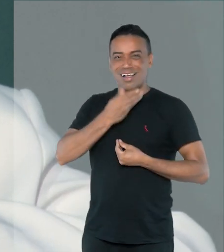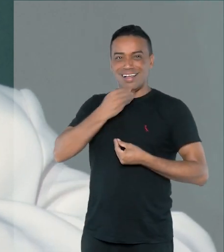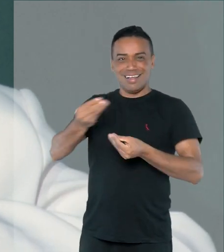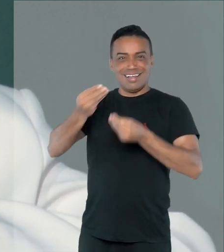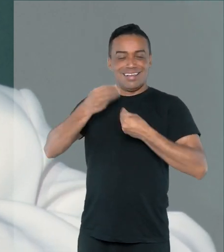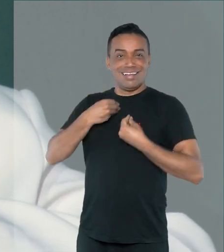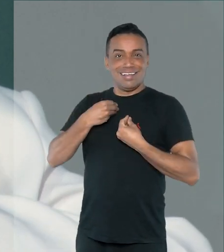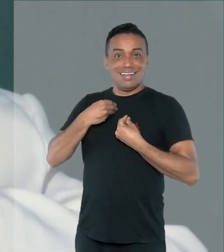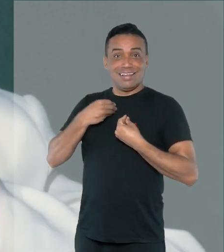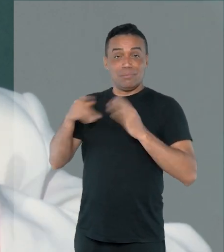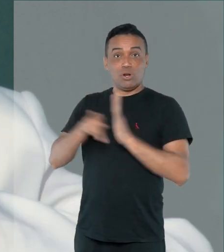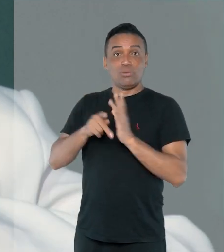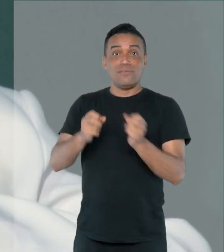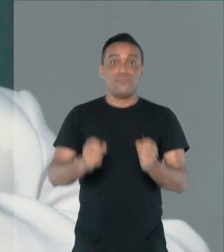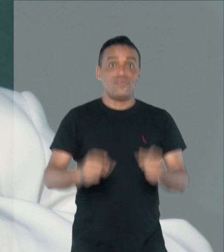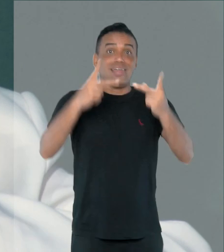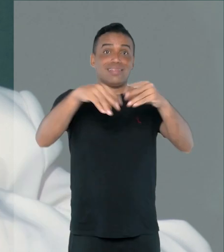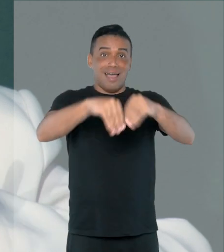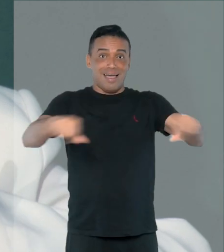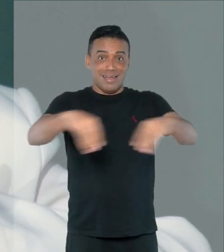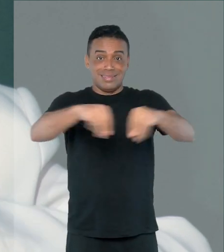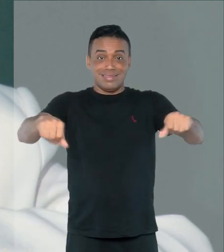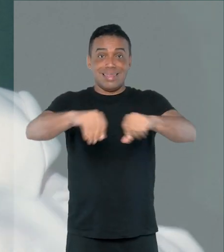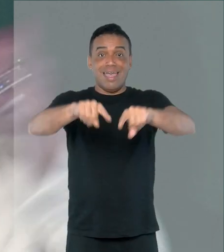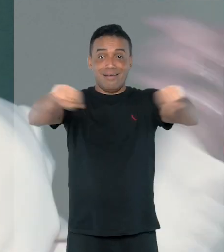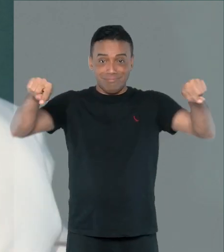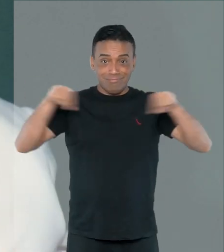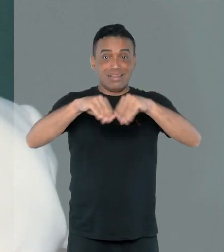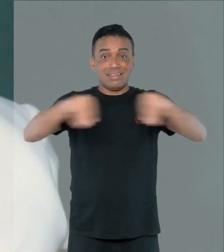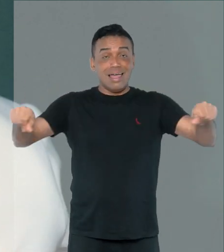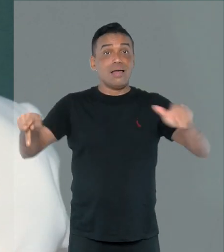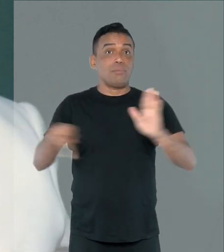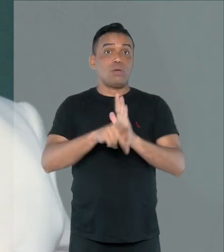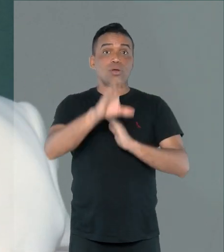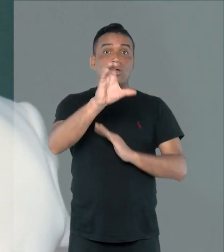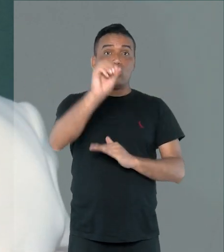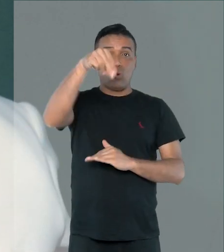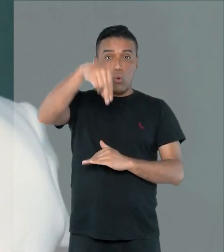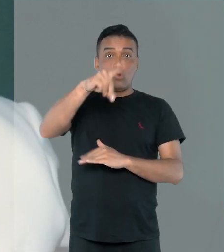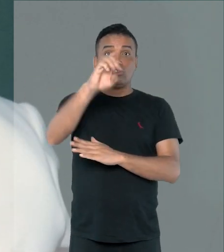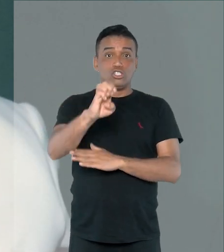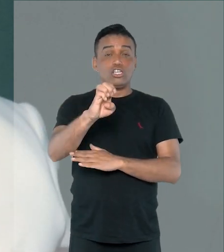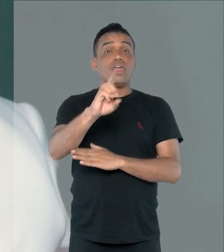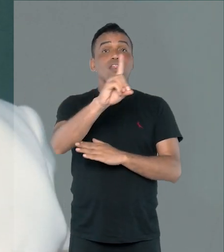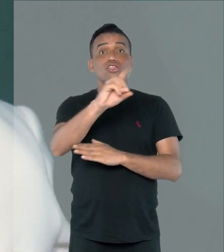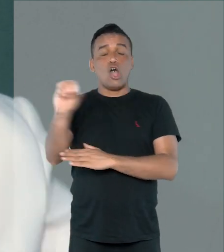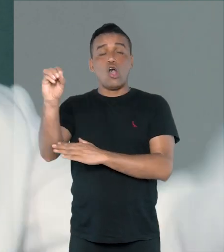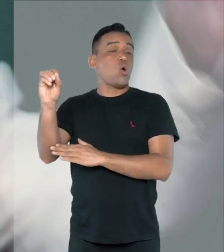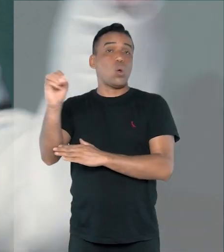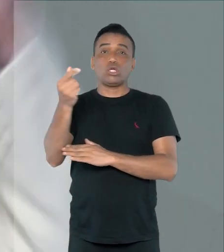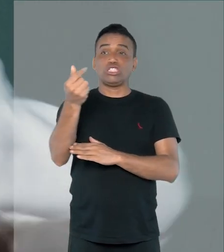terrenos pelo Conde que estava numa pendura total, pediu até dinheiro emprestado para o filho da Condessa de